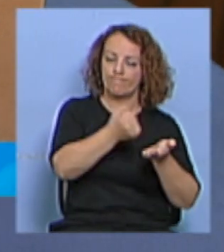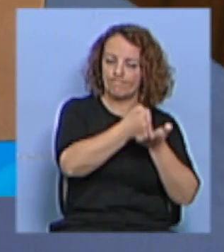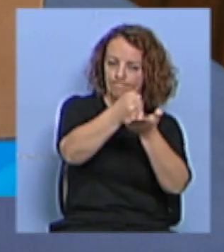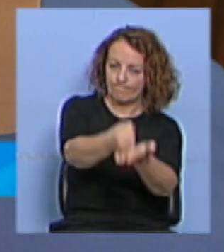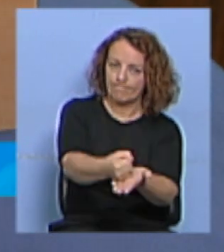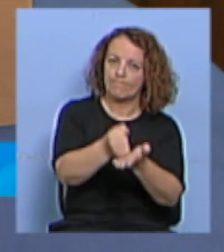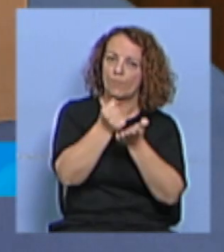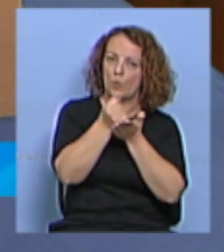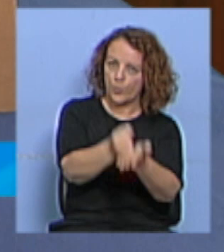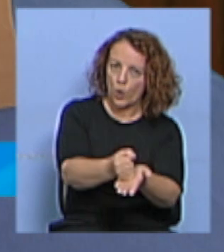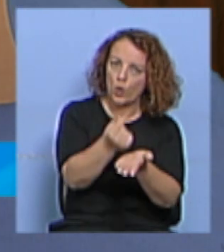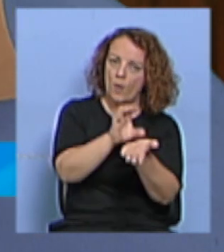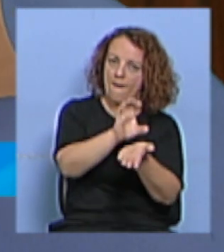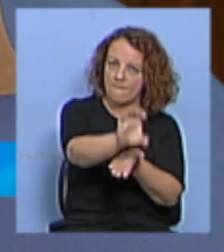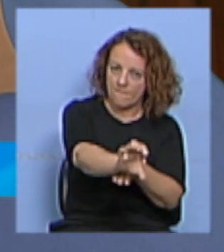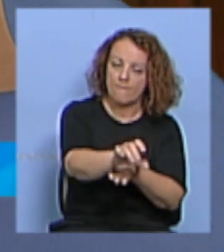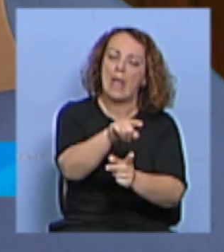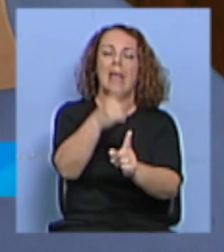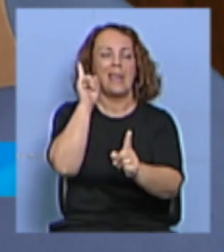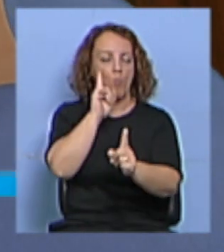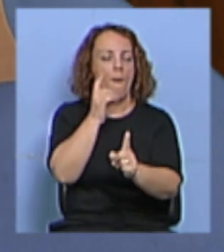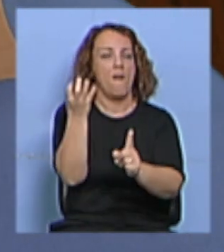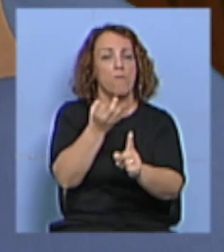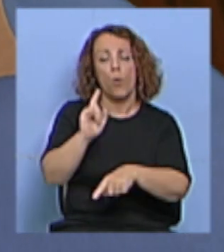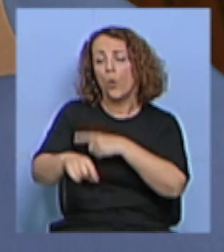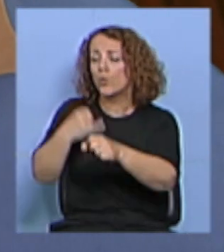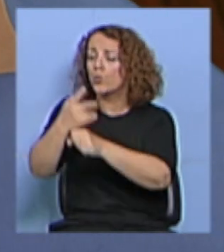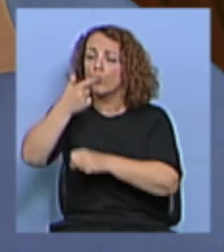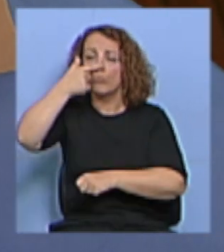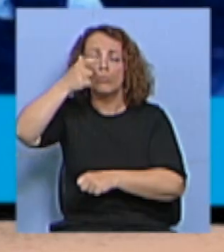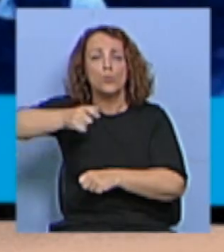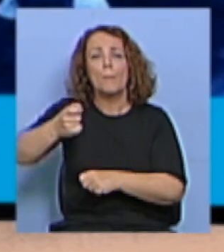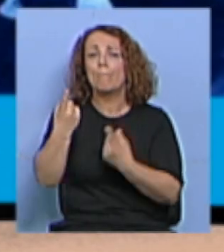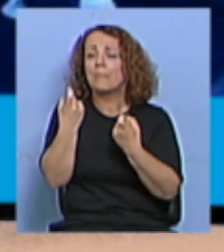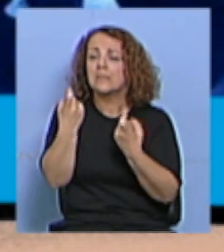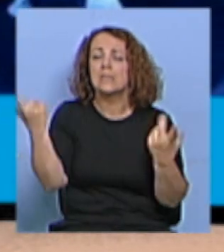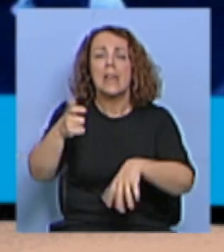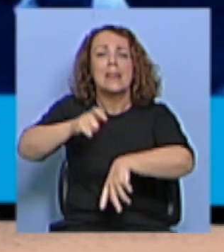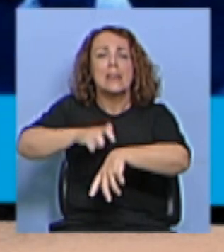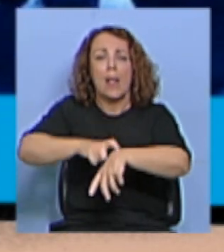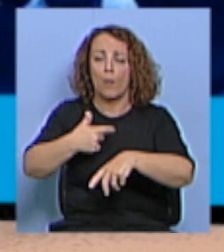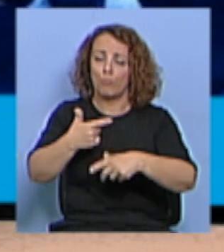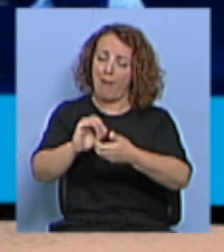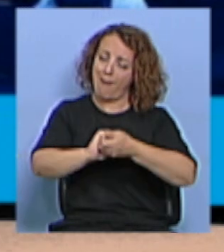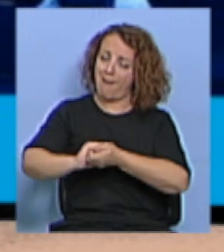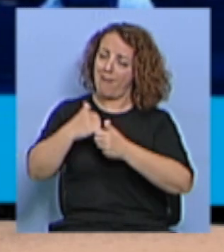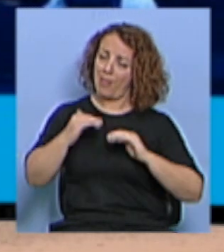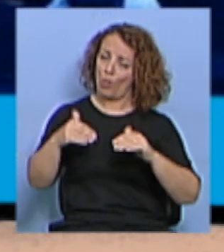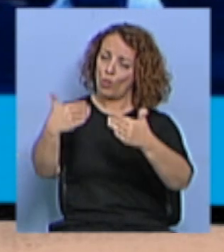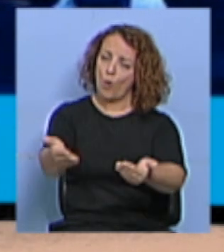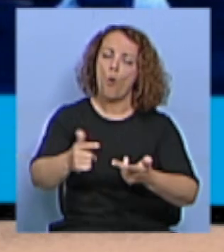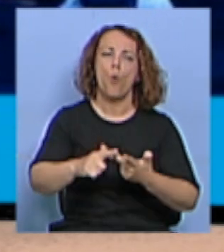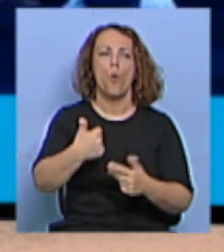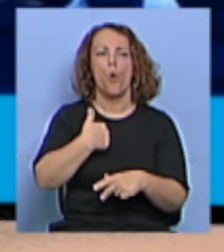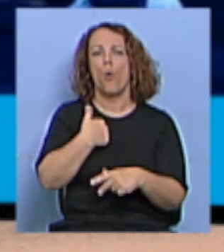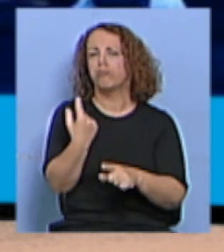apoiar, e essa solidariedade é importante, mas para outros poderá ser dar o seu tempo, dar o que sabem